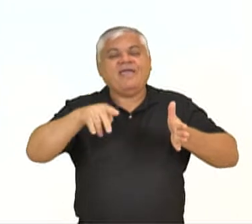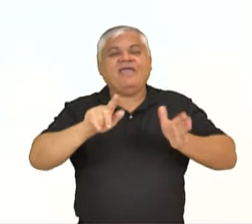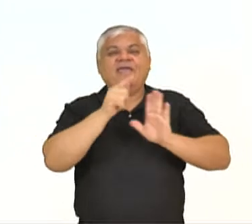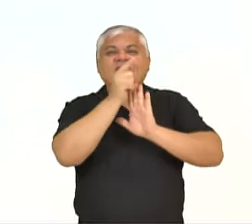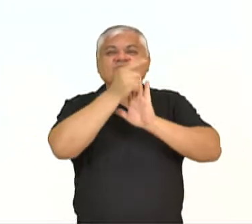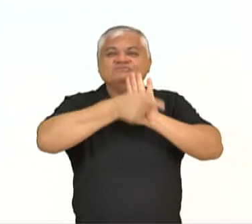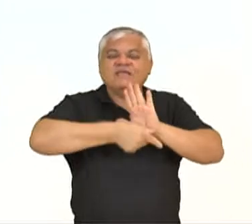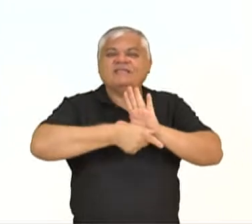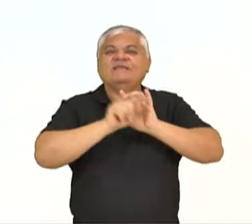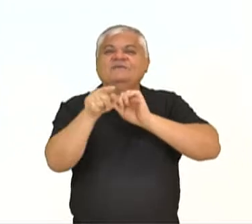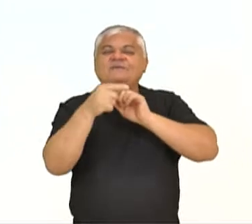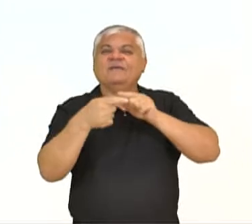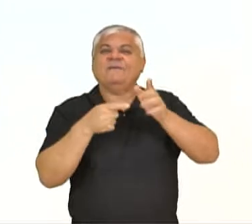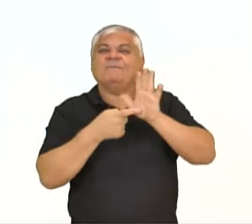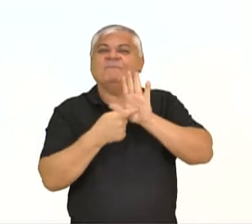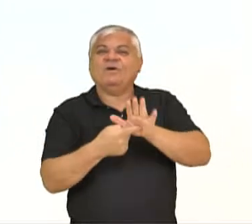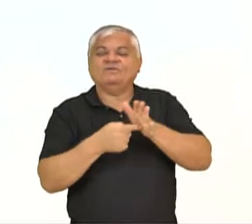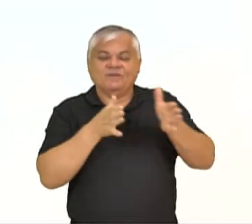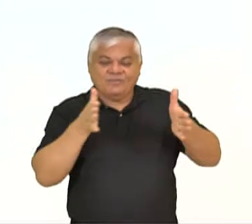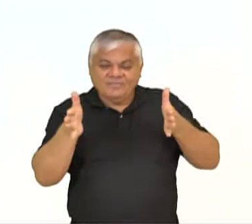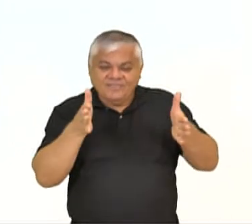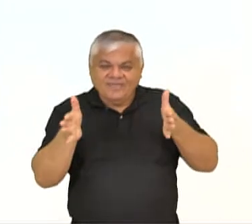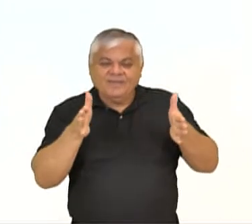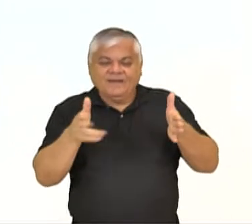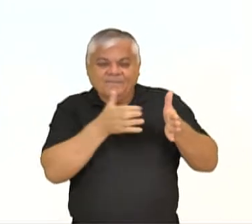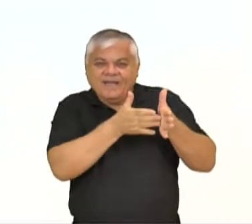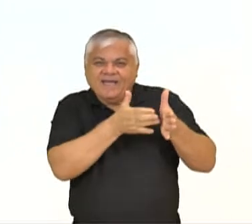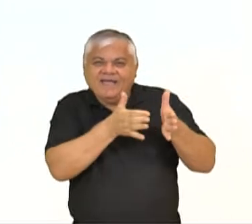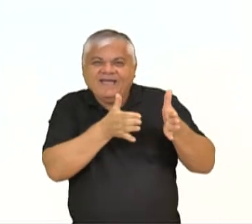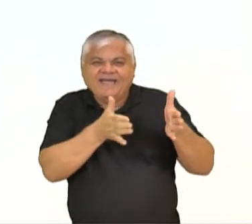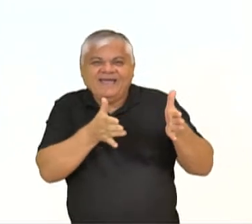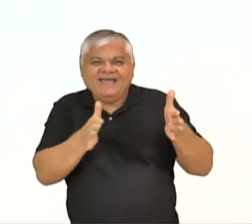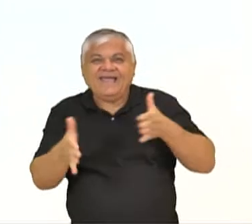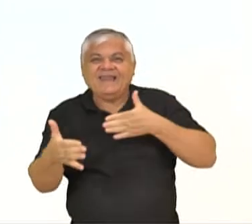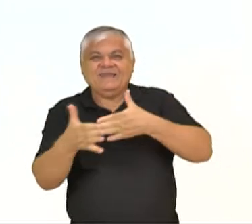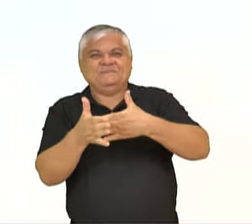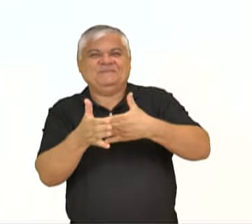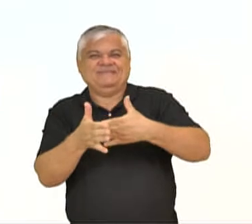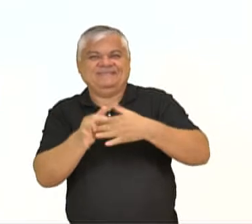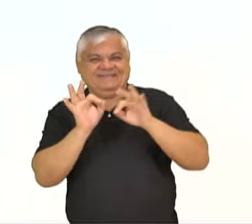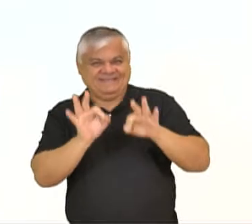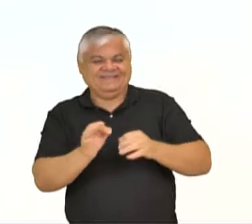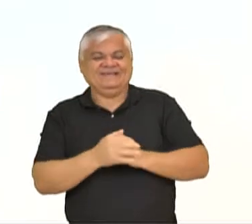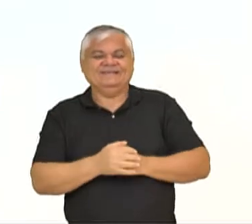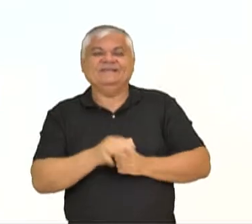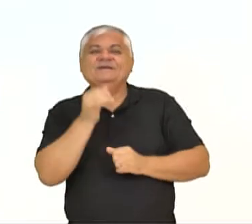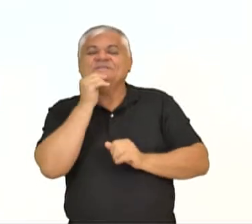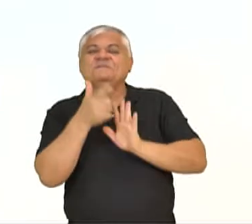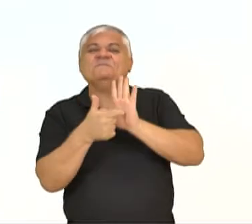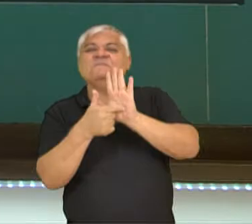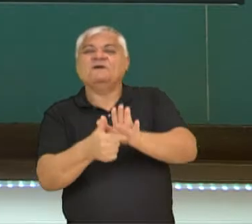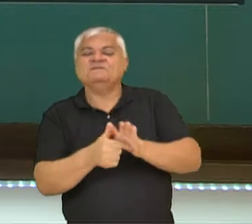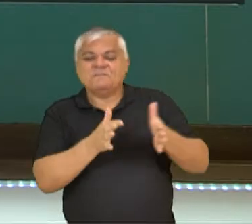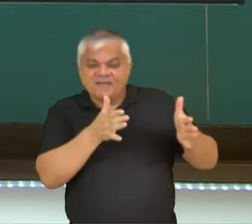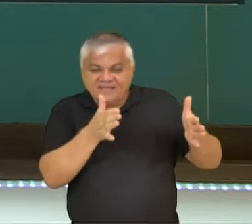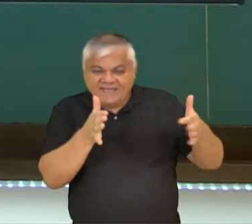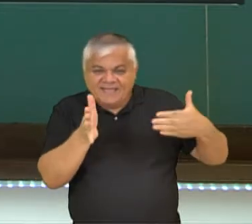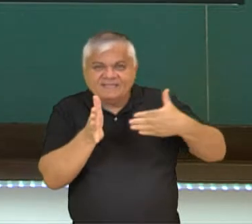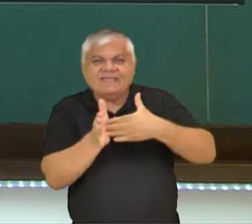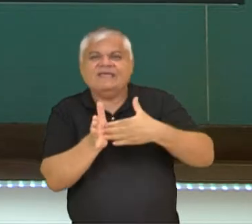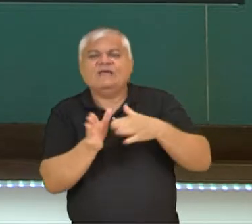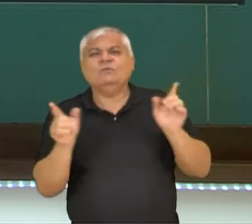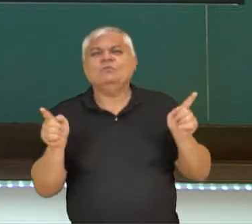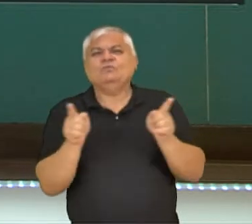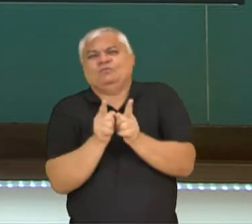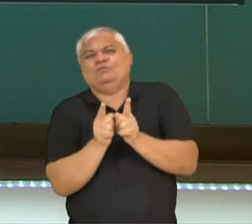o tempo se apresenta de forma limitada. Então, por que tempo apresenta de forma limitada? É um texto